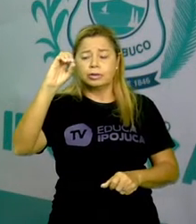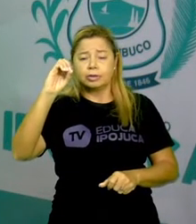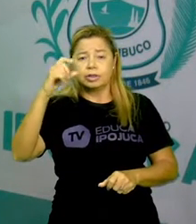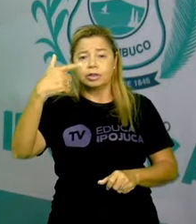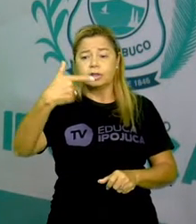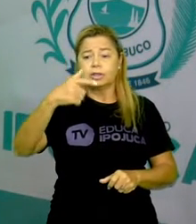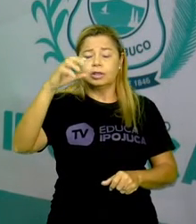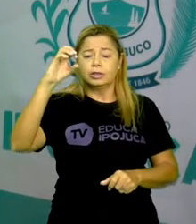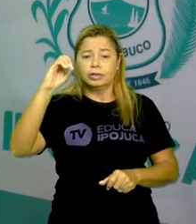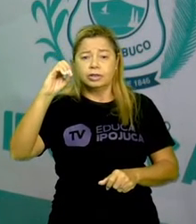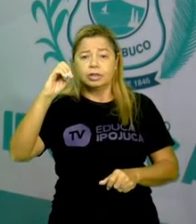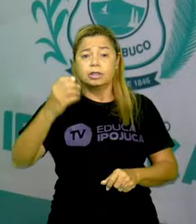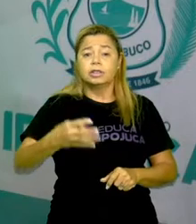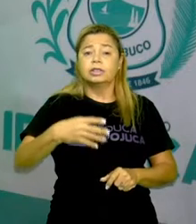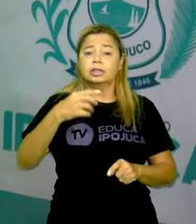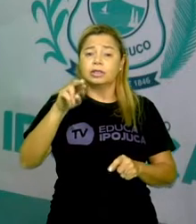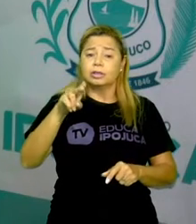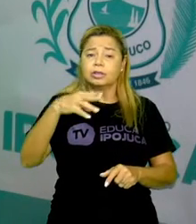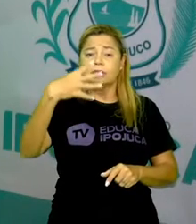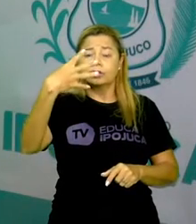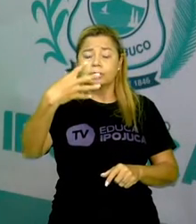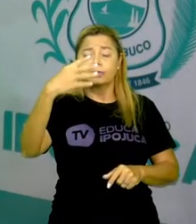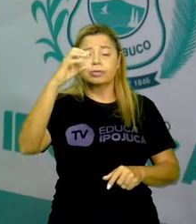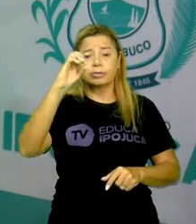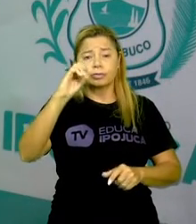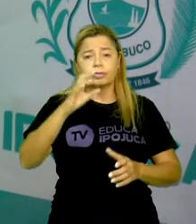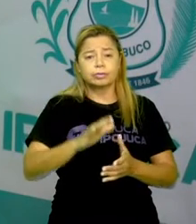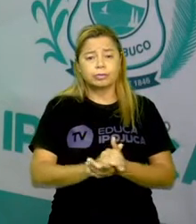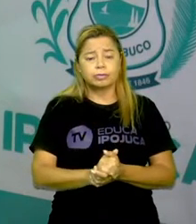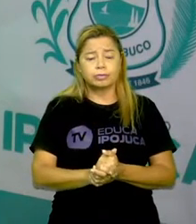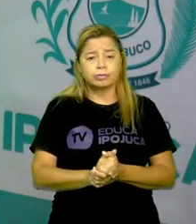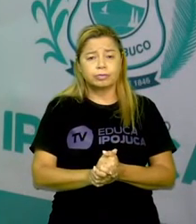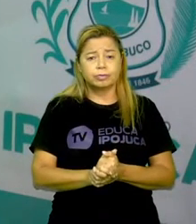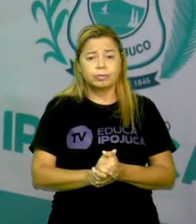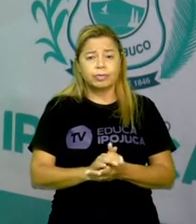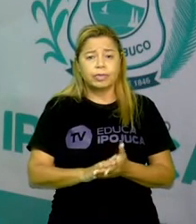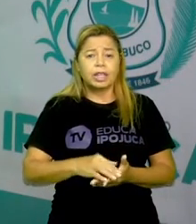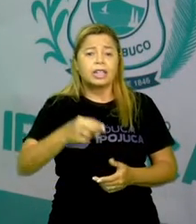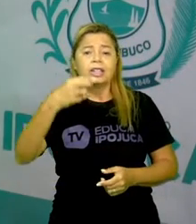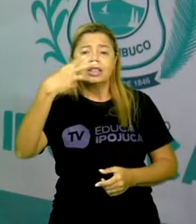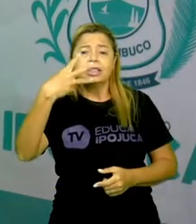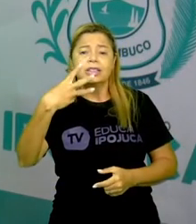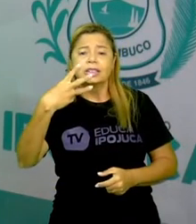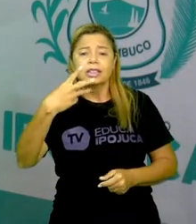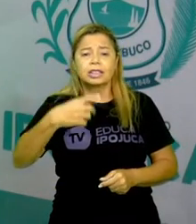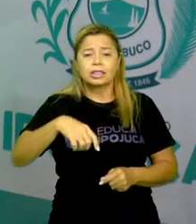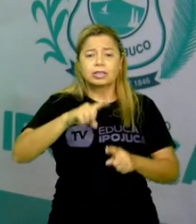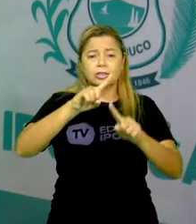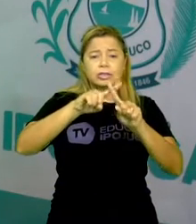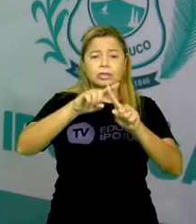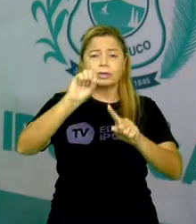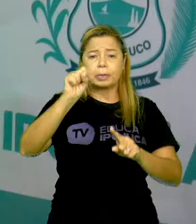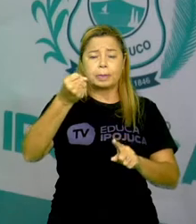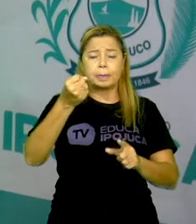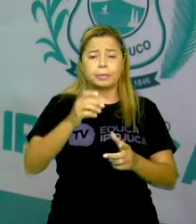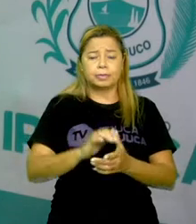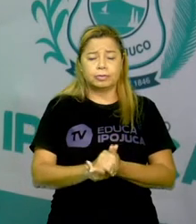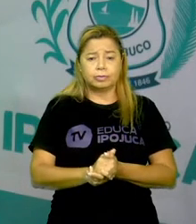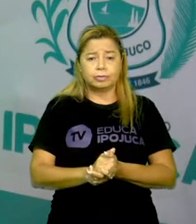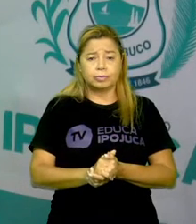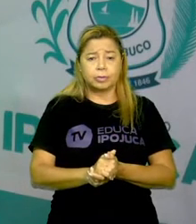Isso fica mais natural quando, por exemplo, nós perguntamos: quanto é 3 vezes 8? Então, você pensa o